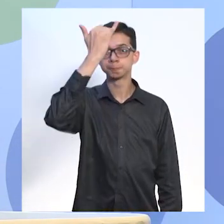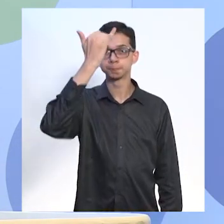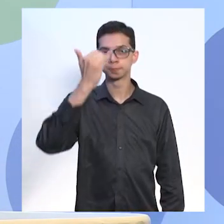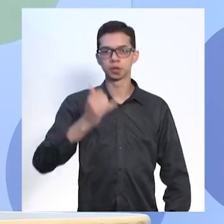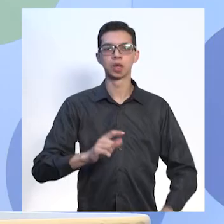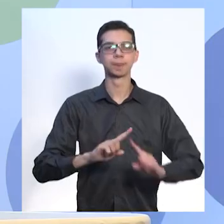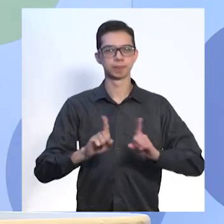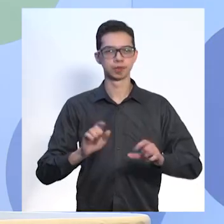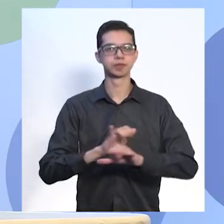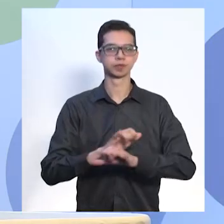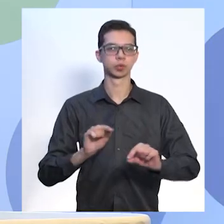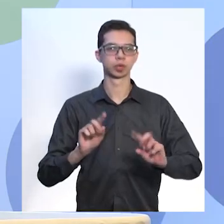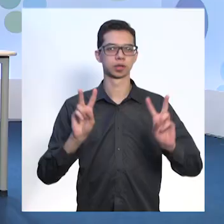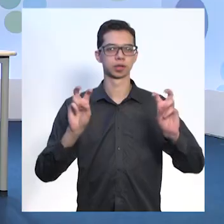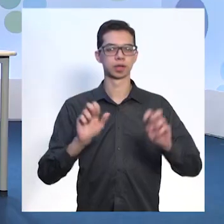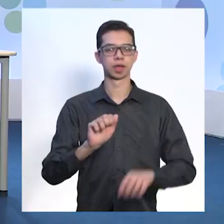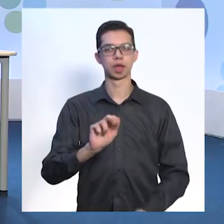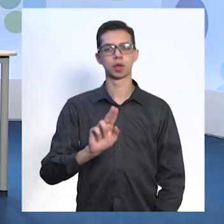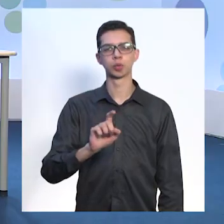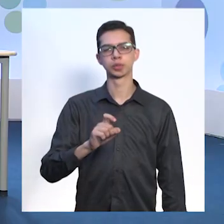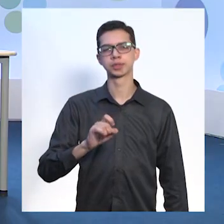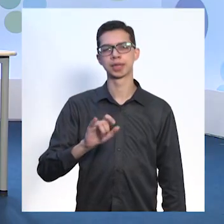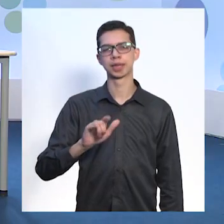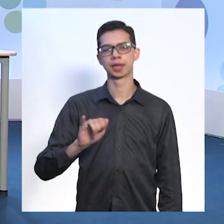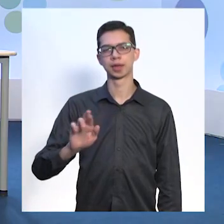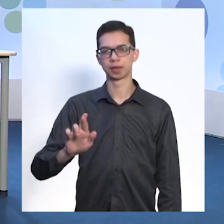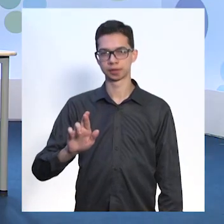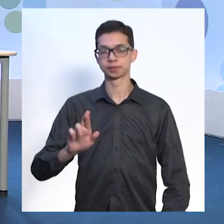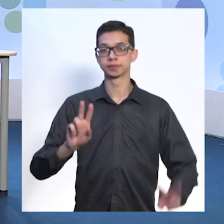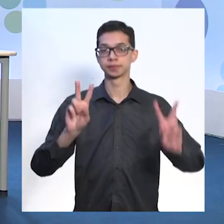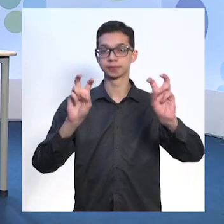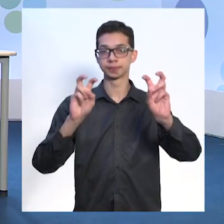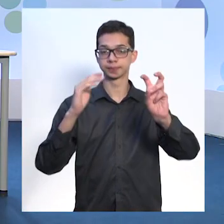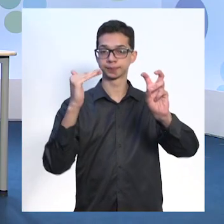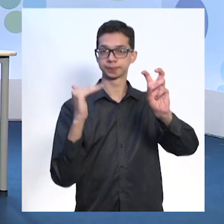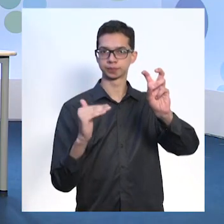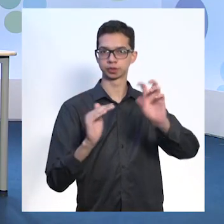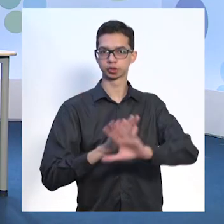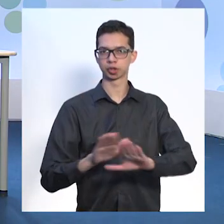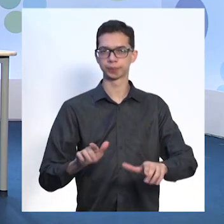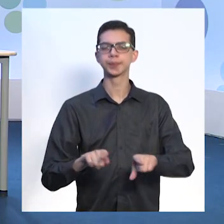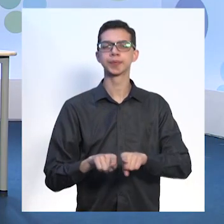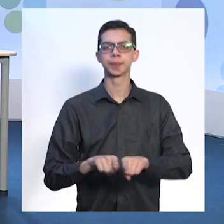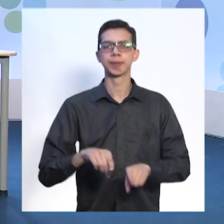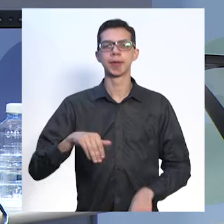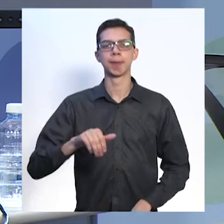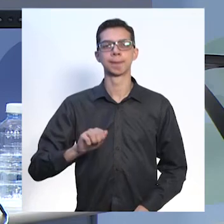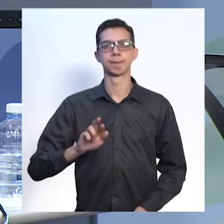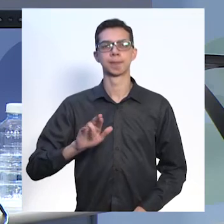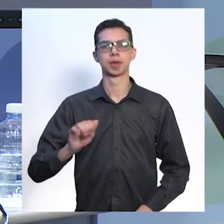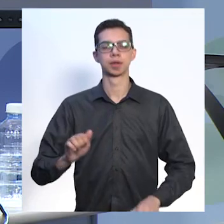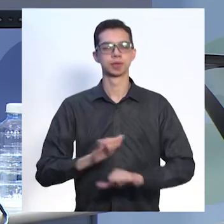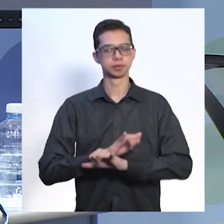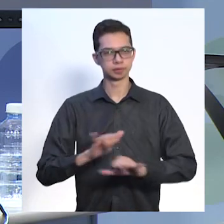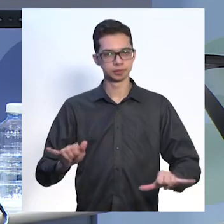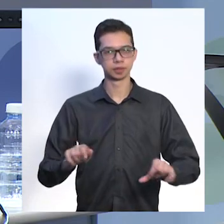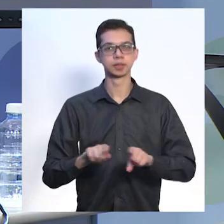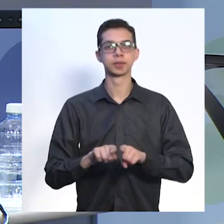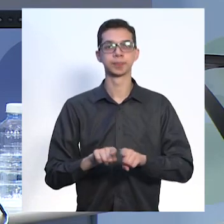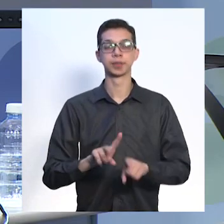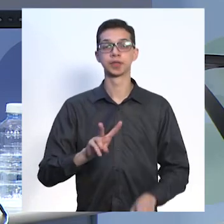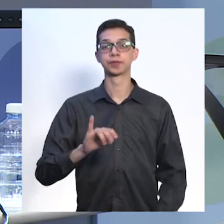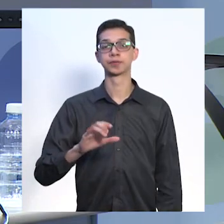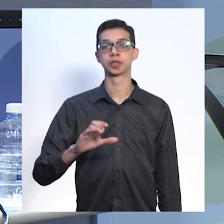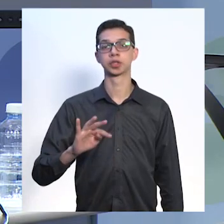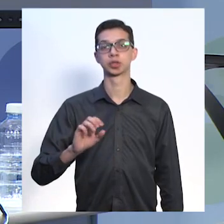título auxiliar. Tá, legal. A Maria também colocou anel de pérola, some de repente. O Victor,